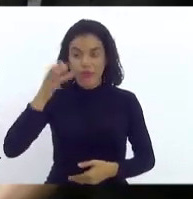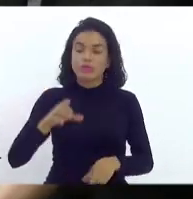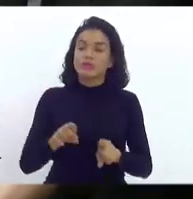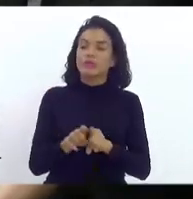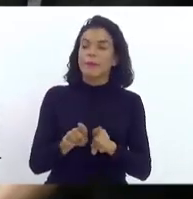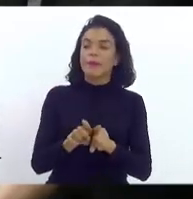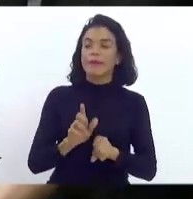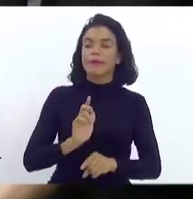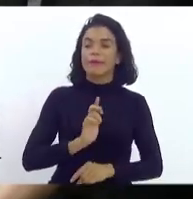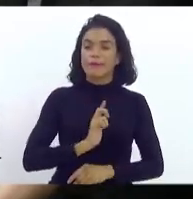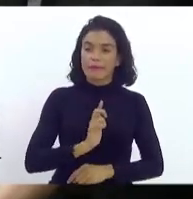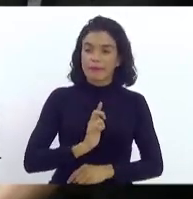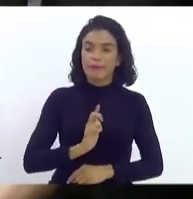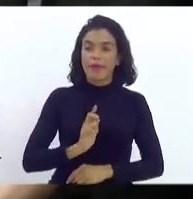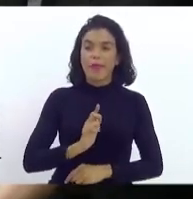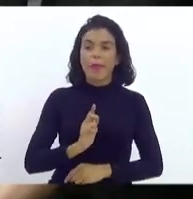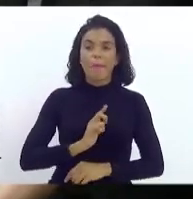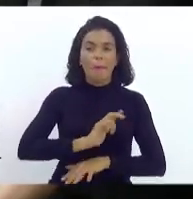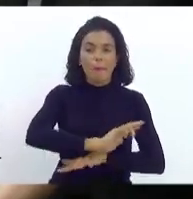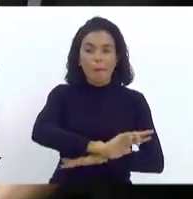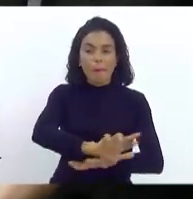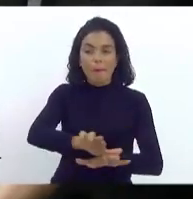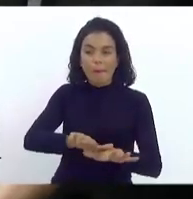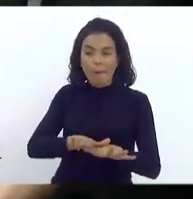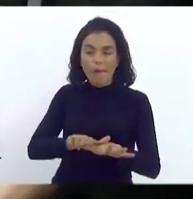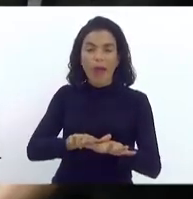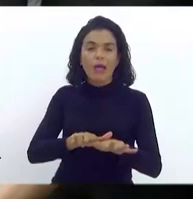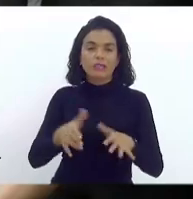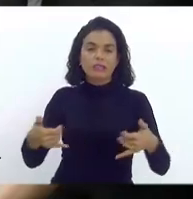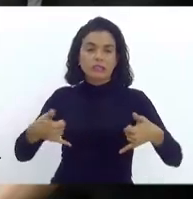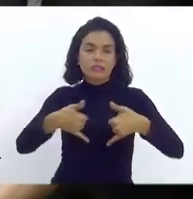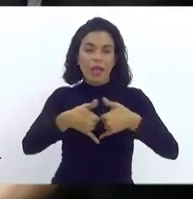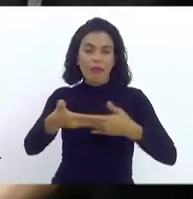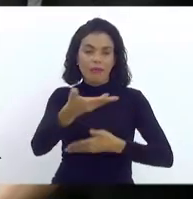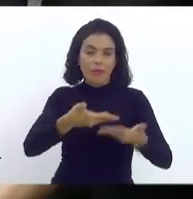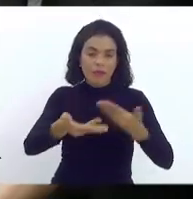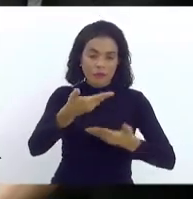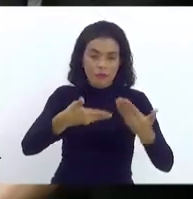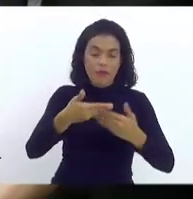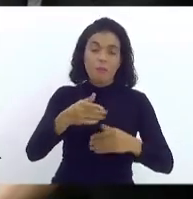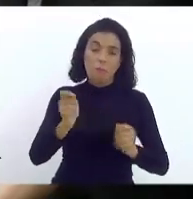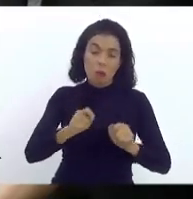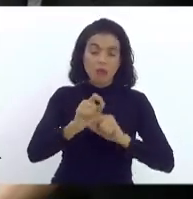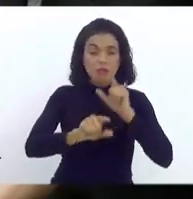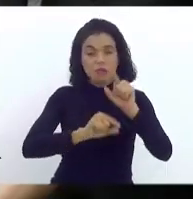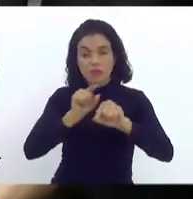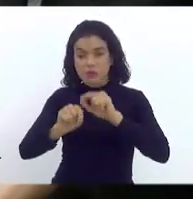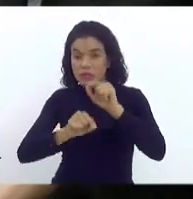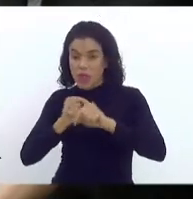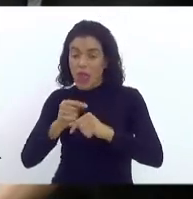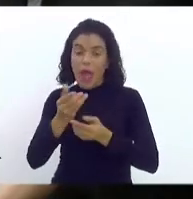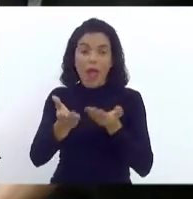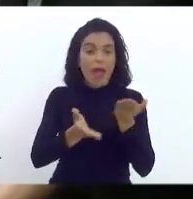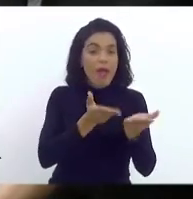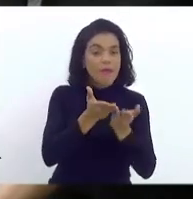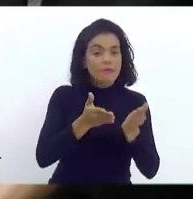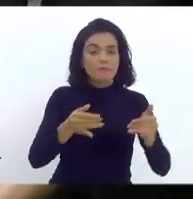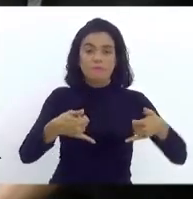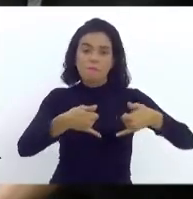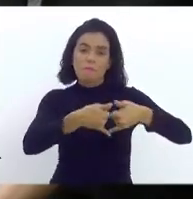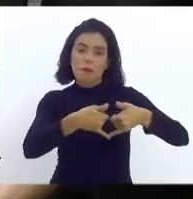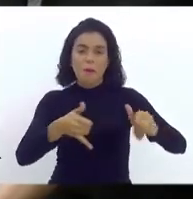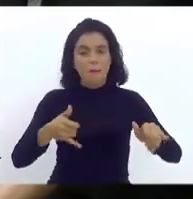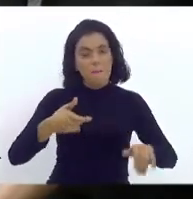Temos um múltiplos canais de atendimento. O cliente pode escolher a opção de atendimento que ele